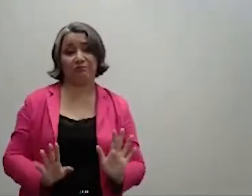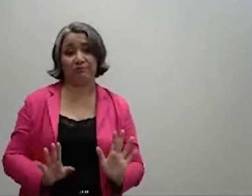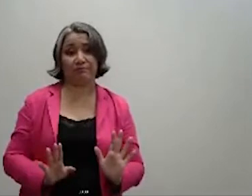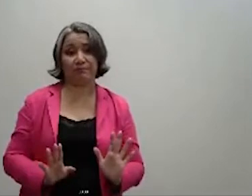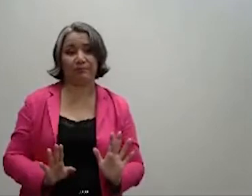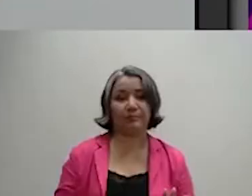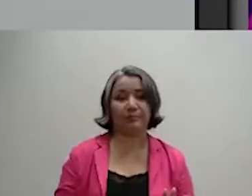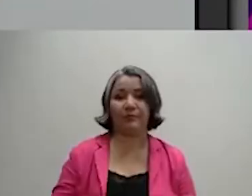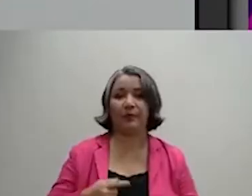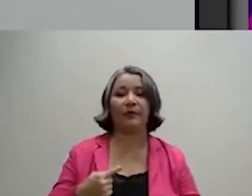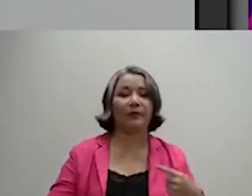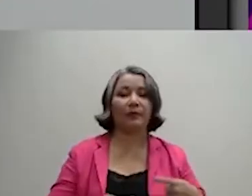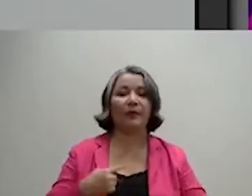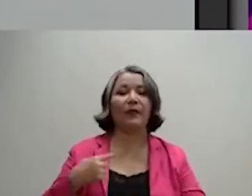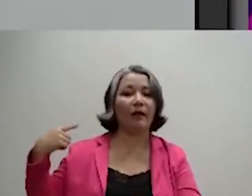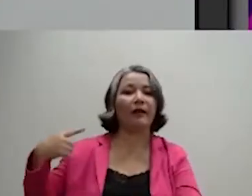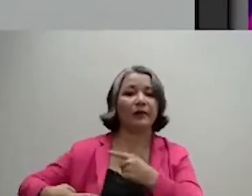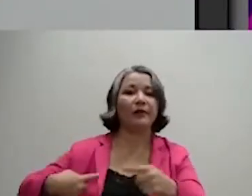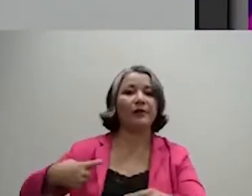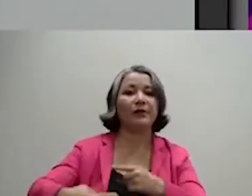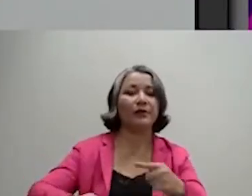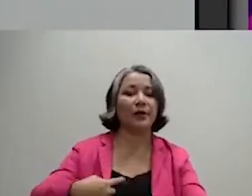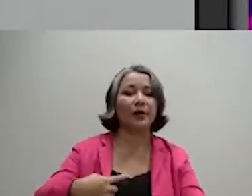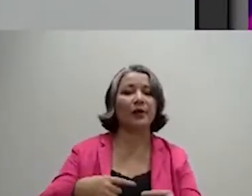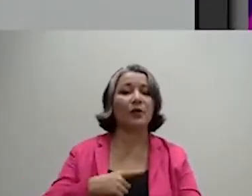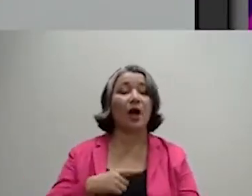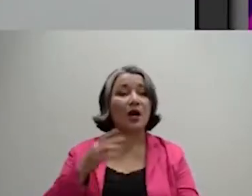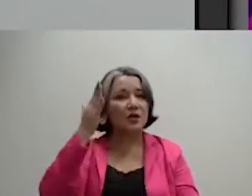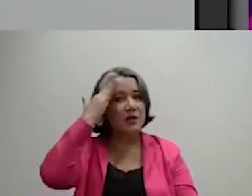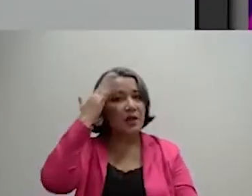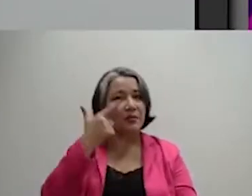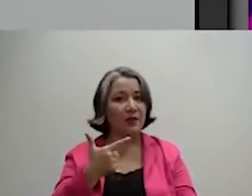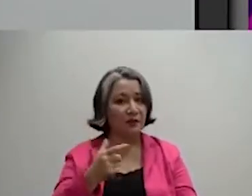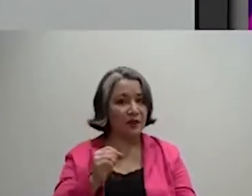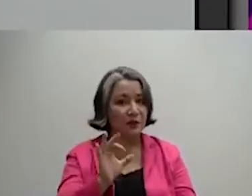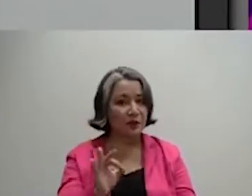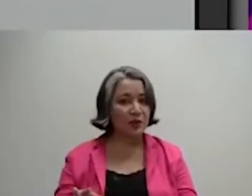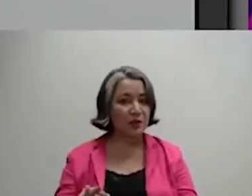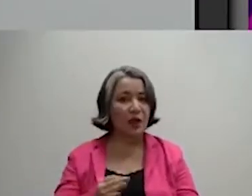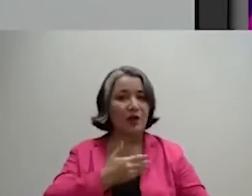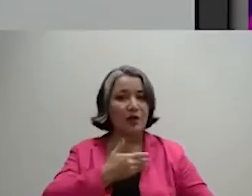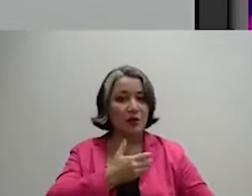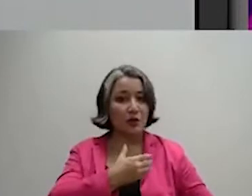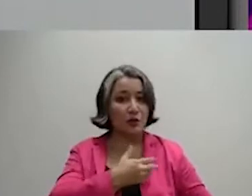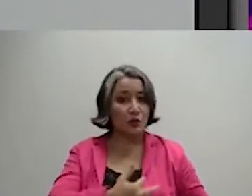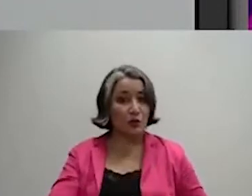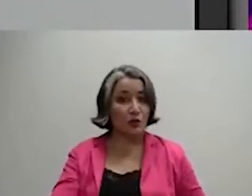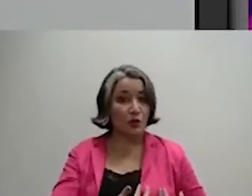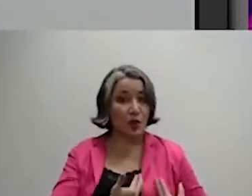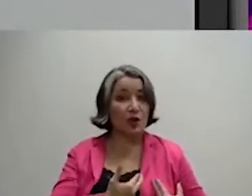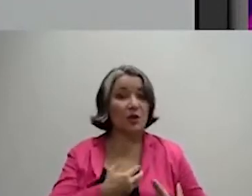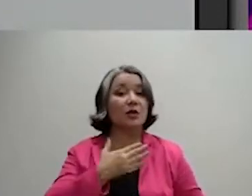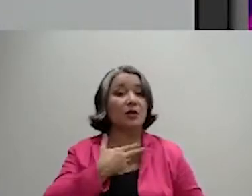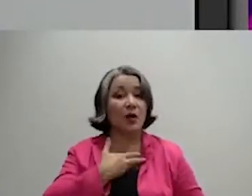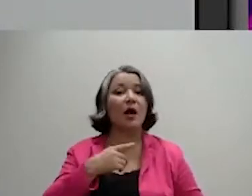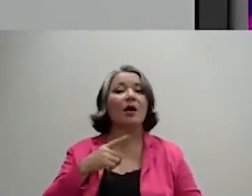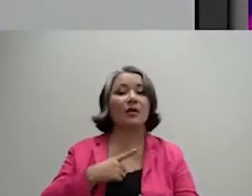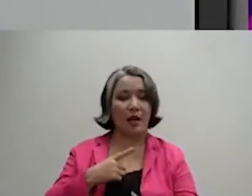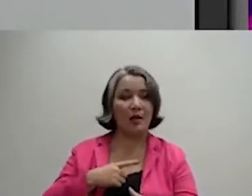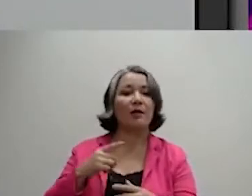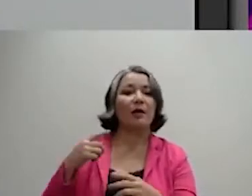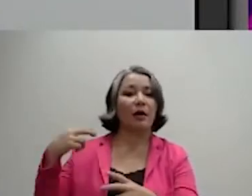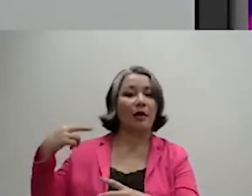mitos abordados a gente sabe de vinte por cento dos cânceres de mama eles estão relacionados sim alteração genética é